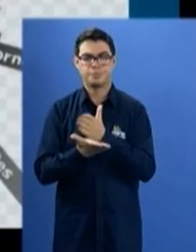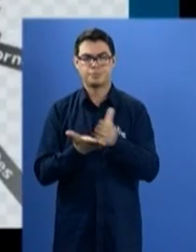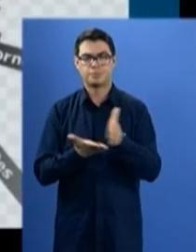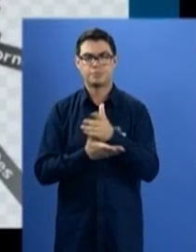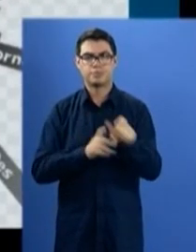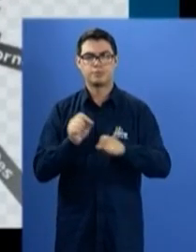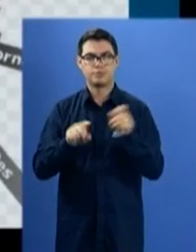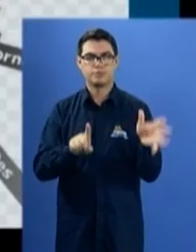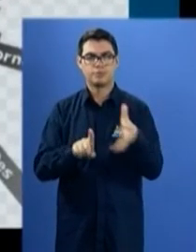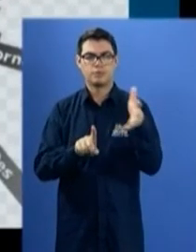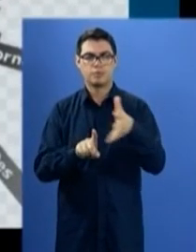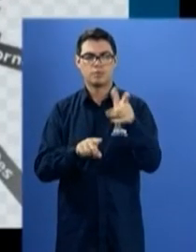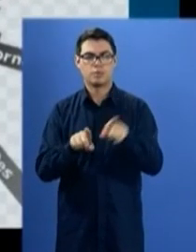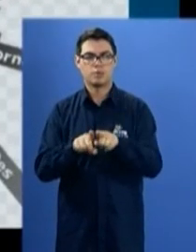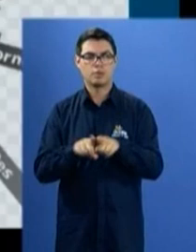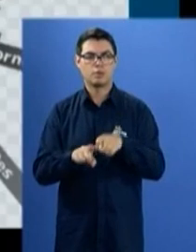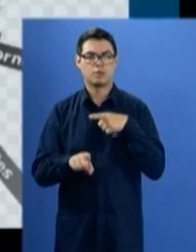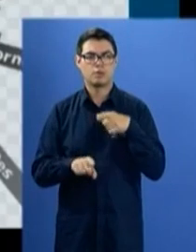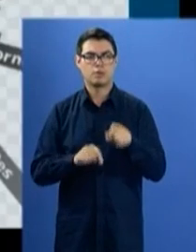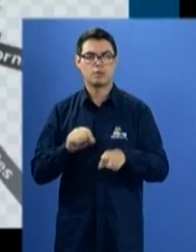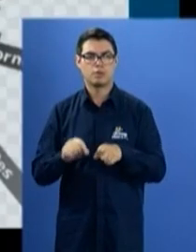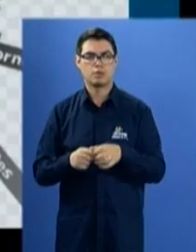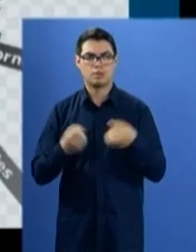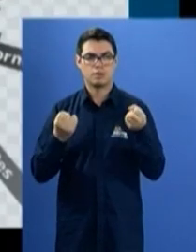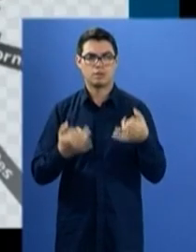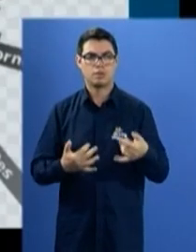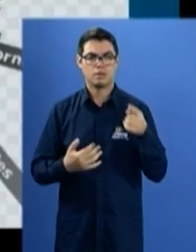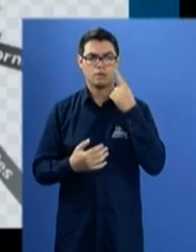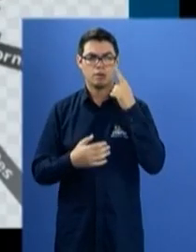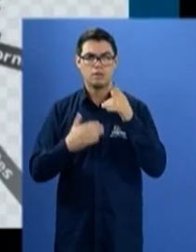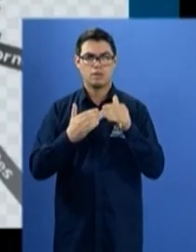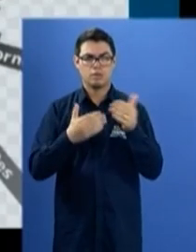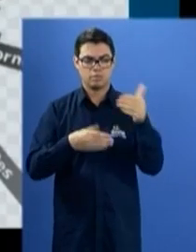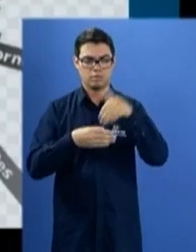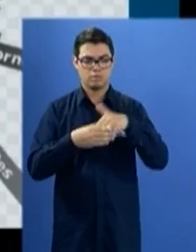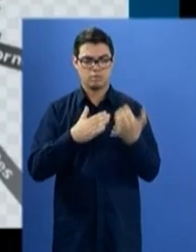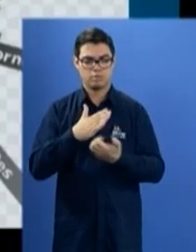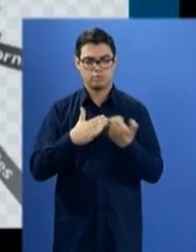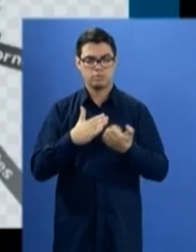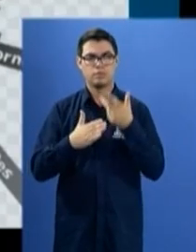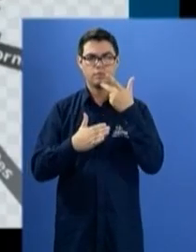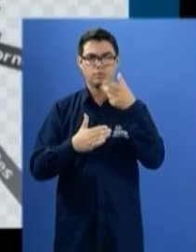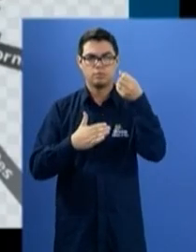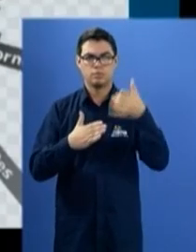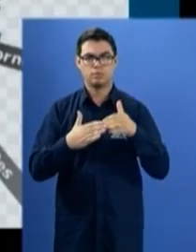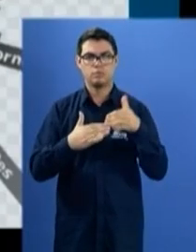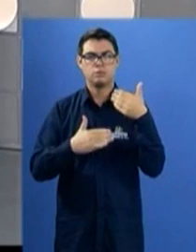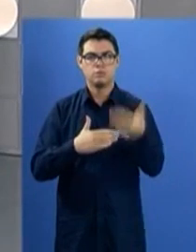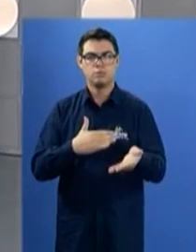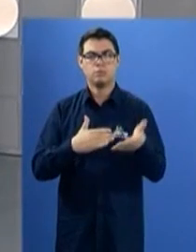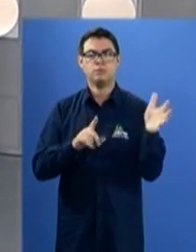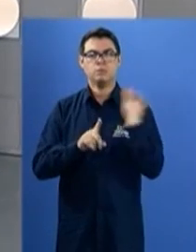algumas influências que, além do ambiente interno, né, que nós já falamos, temos